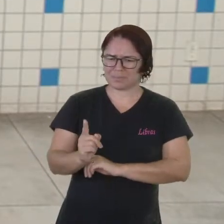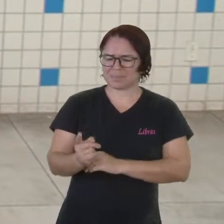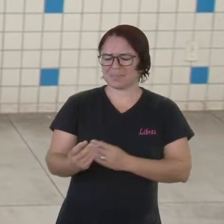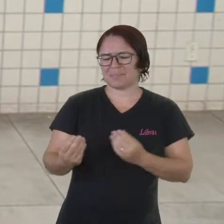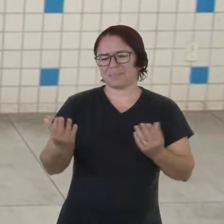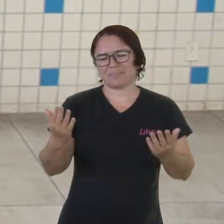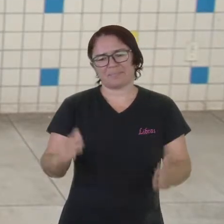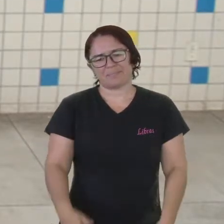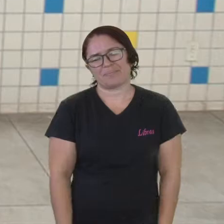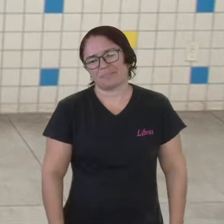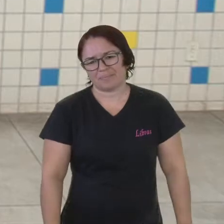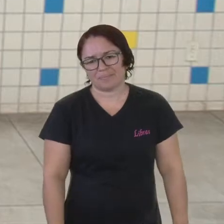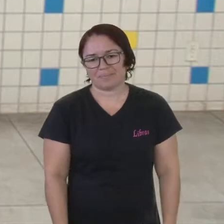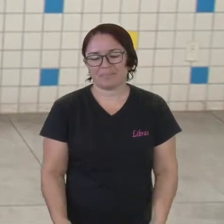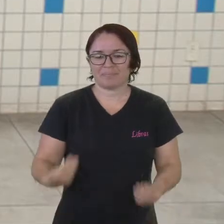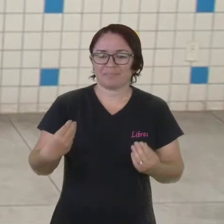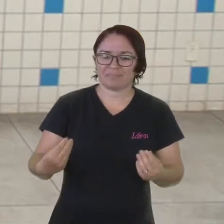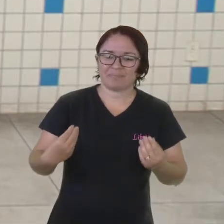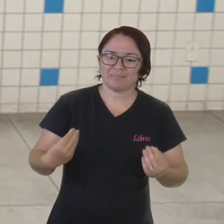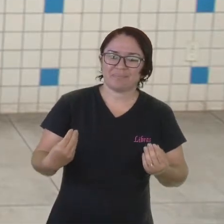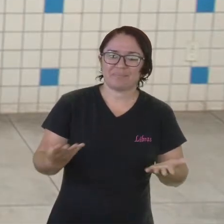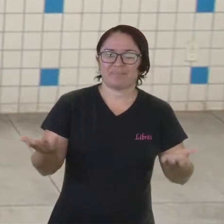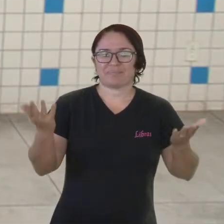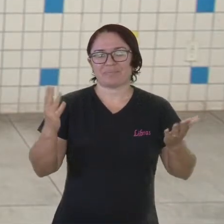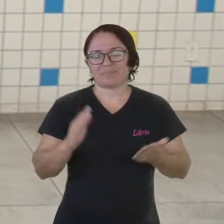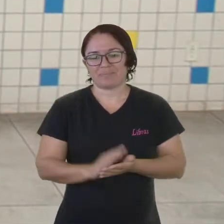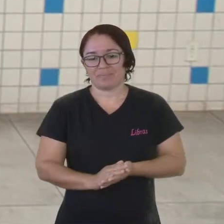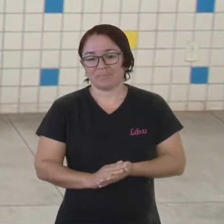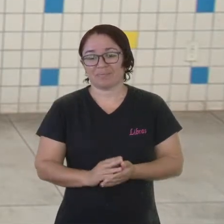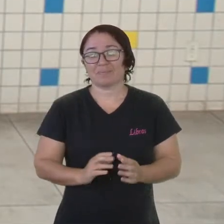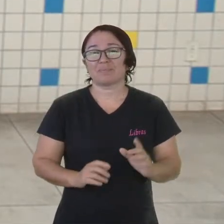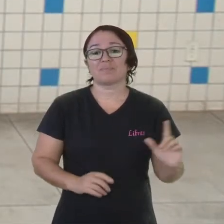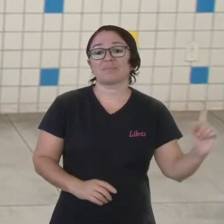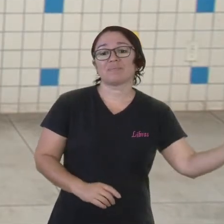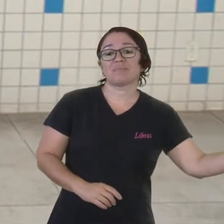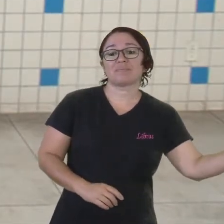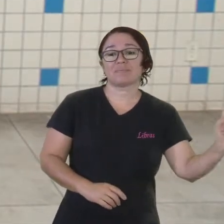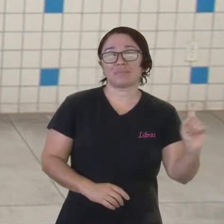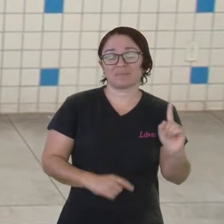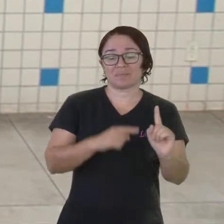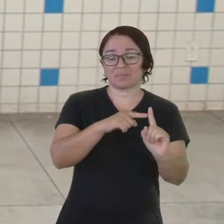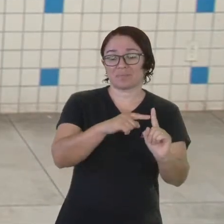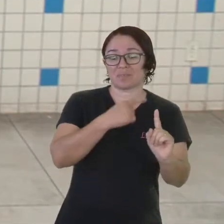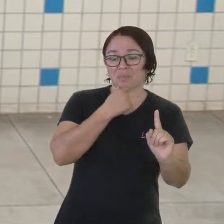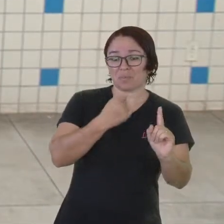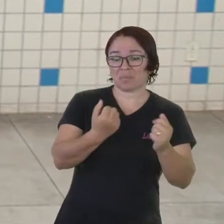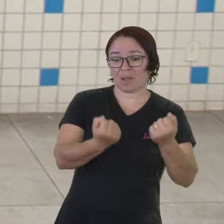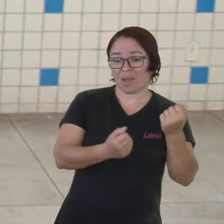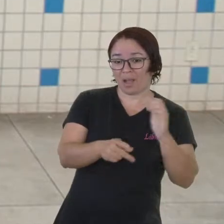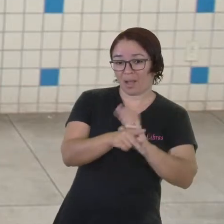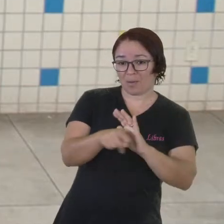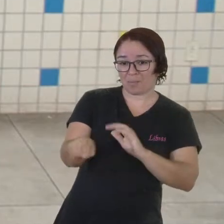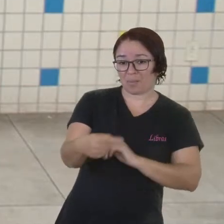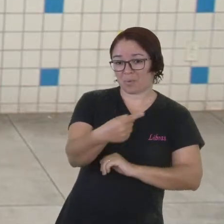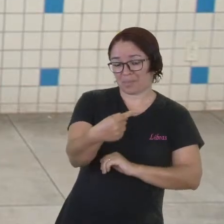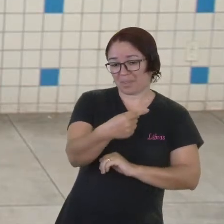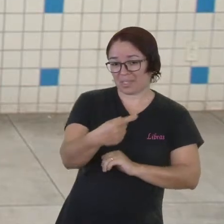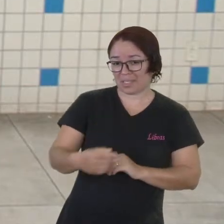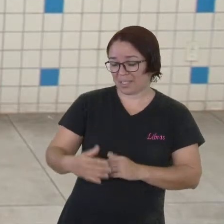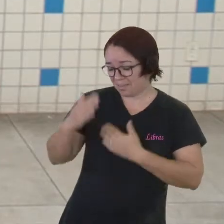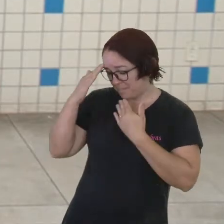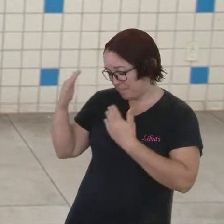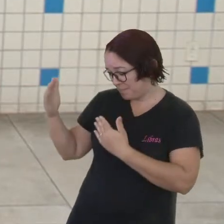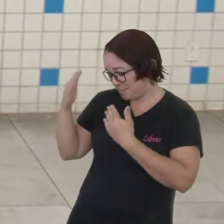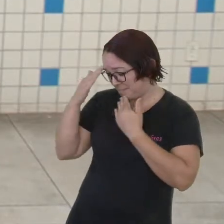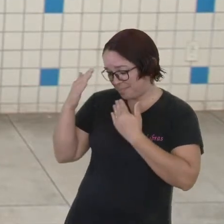estava acontecendo. Mas, de repente, chega o dono do carro e agradece pelo serviço que ele